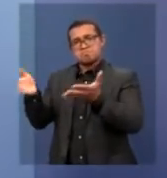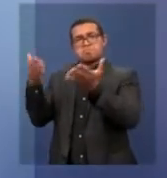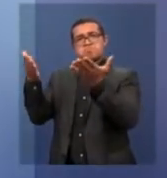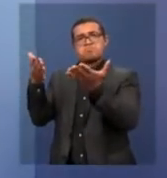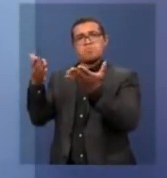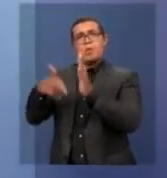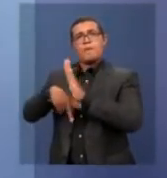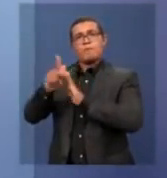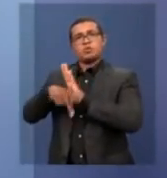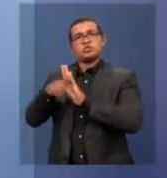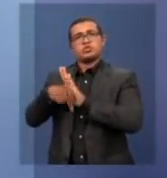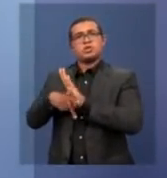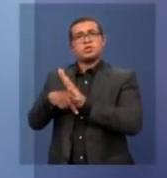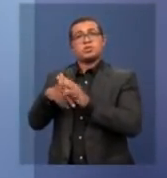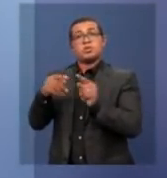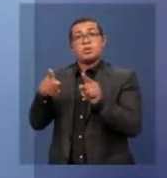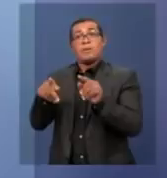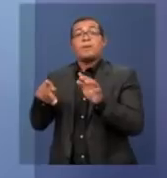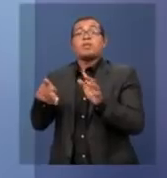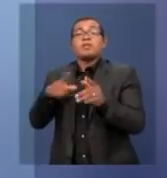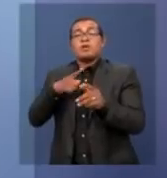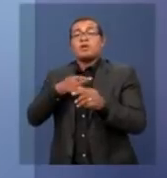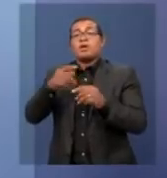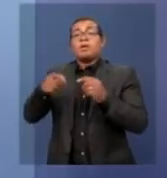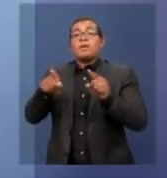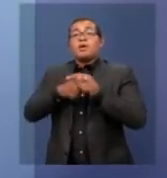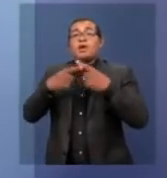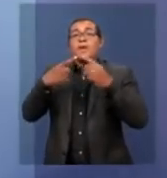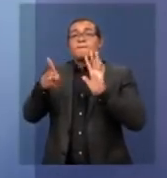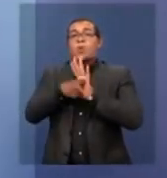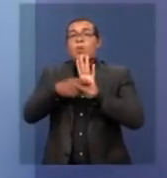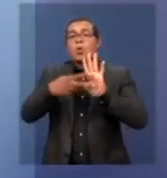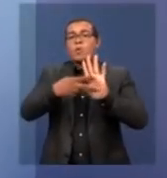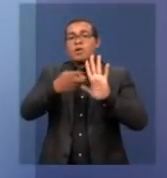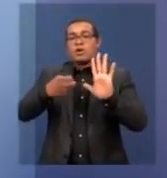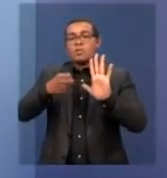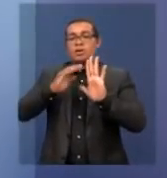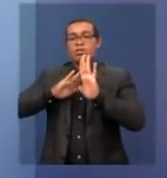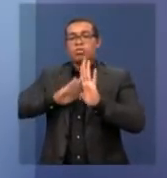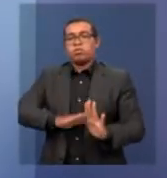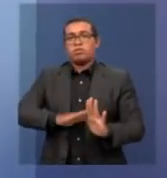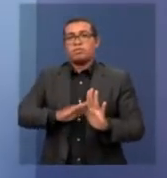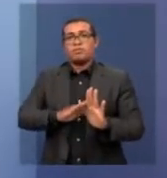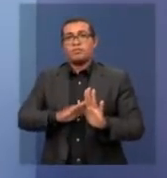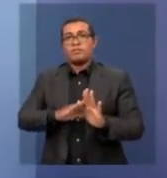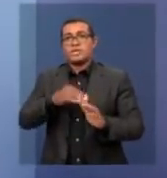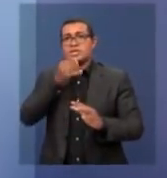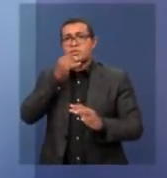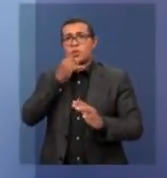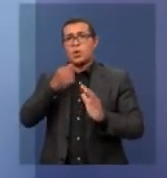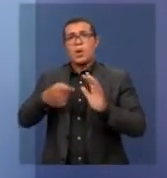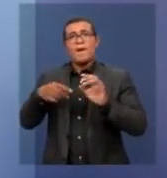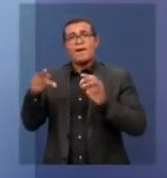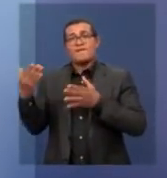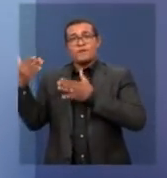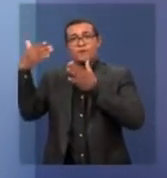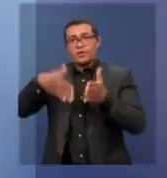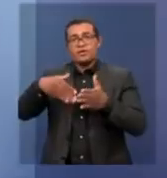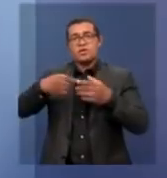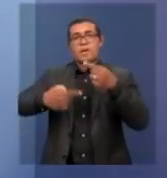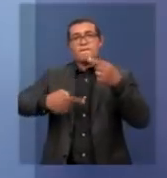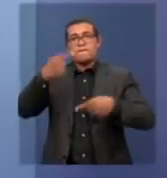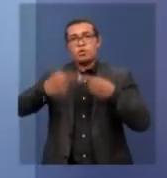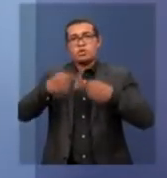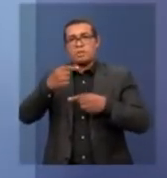támbém no programa estado presente de enfrentamento à criminalidade então sem política não é isso a gente não pode virar capa esse debate e